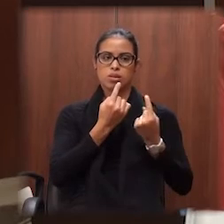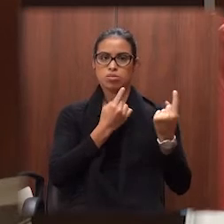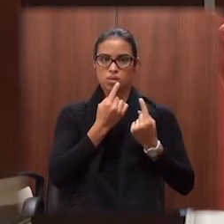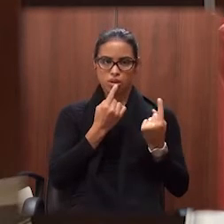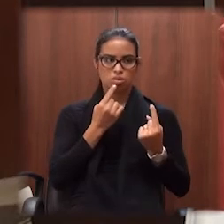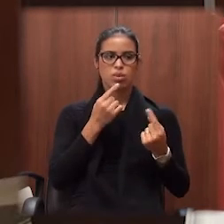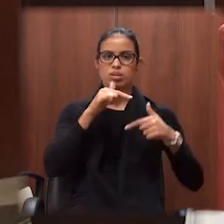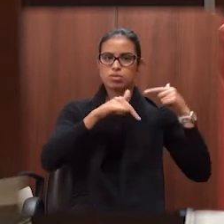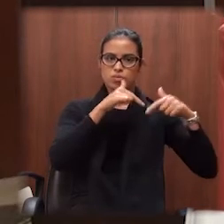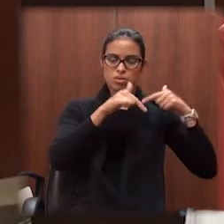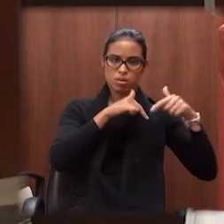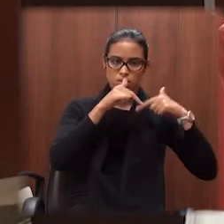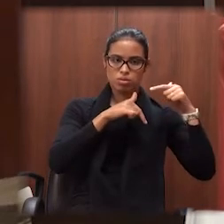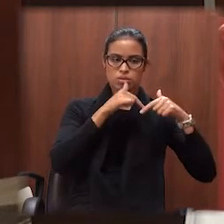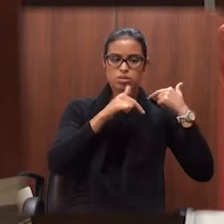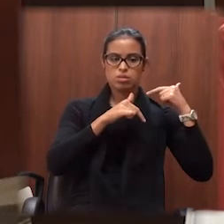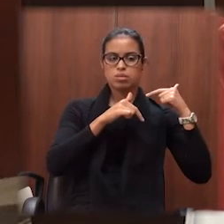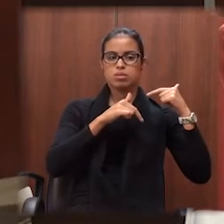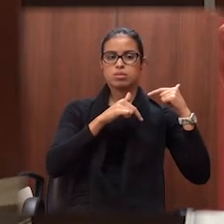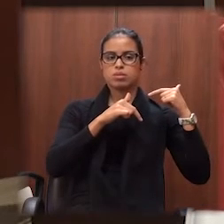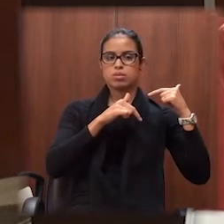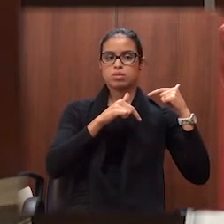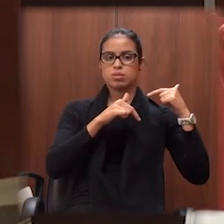relacionada às atividades a